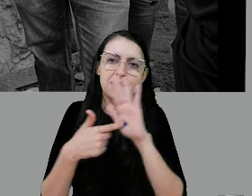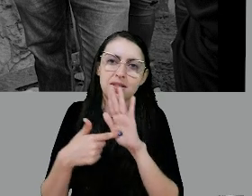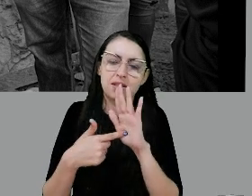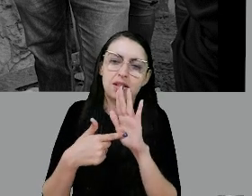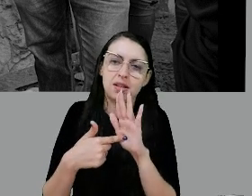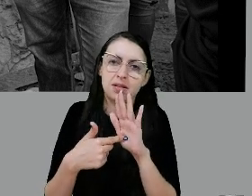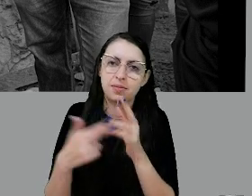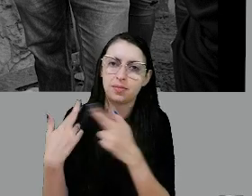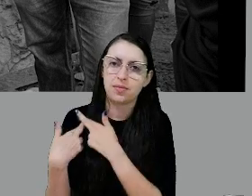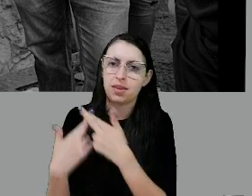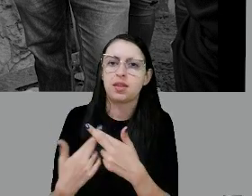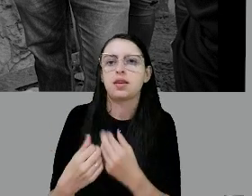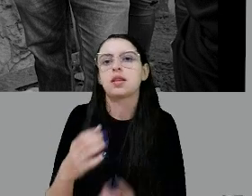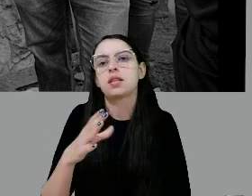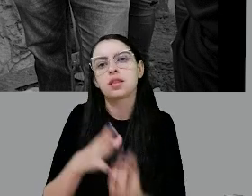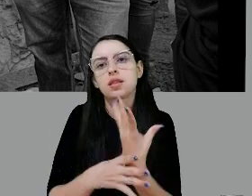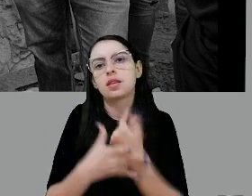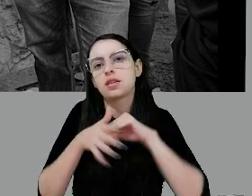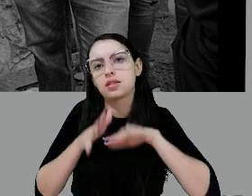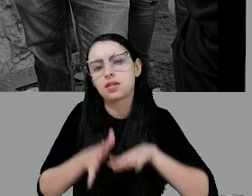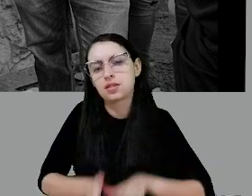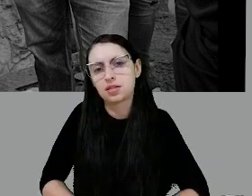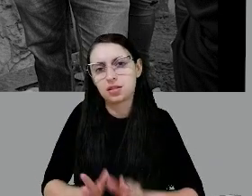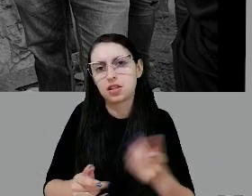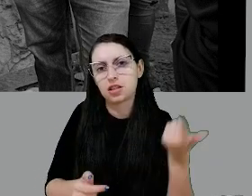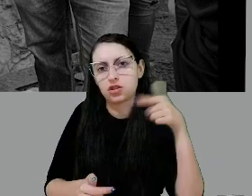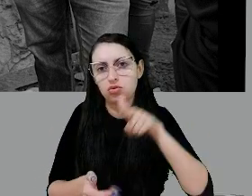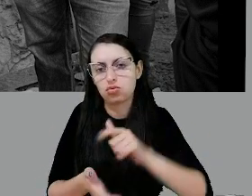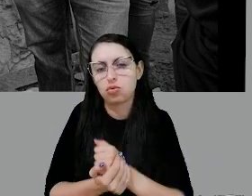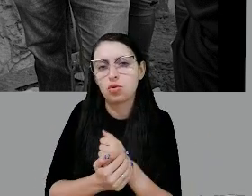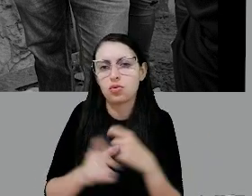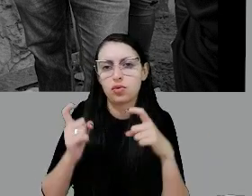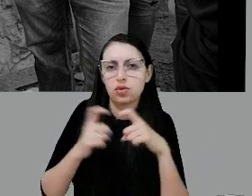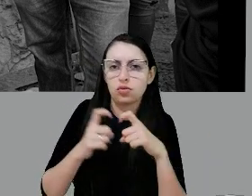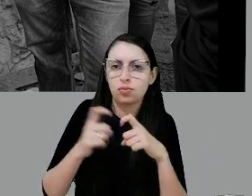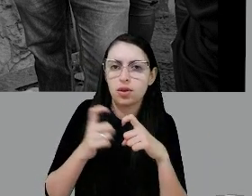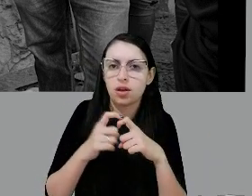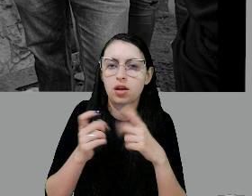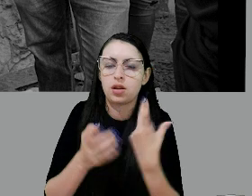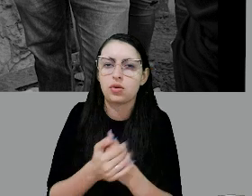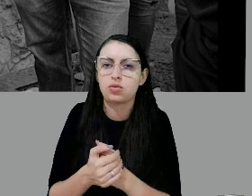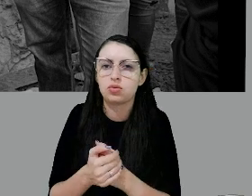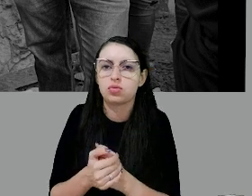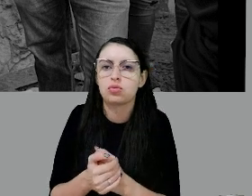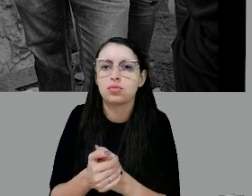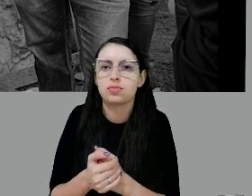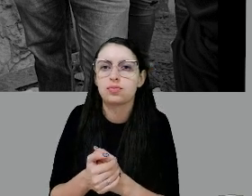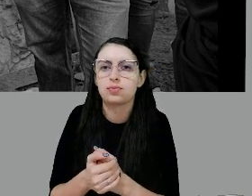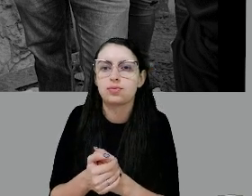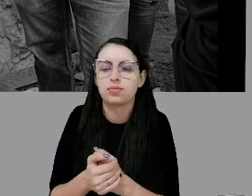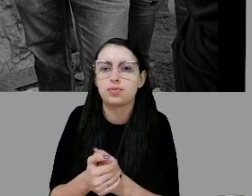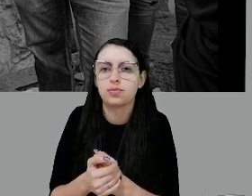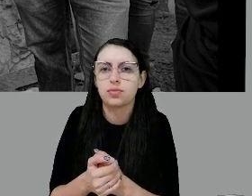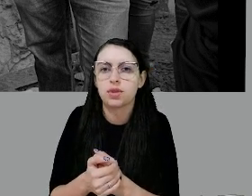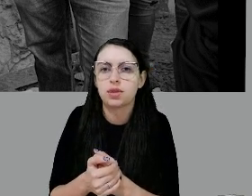representam literalmente esse renascimento que os médicos e os nossos